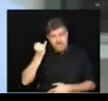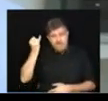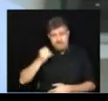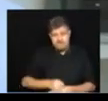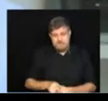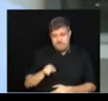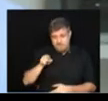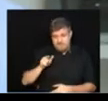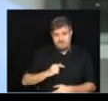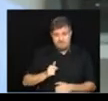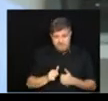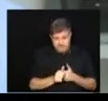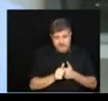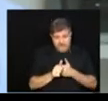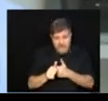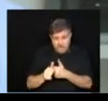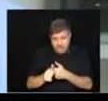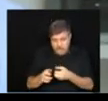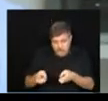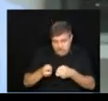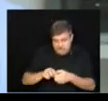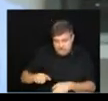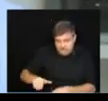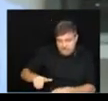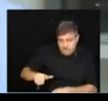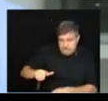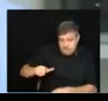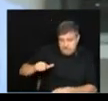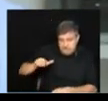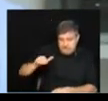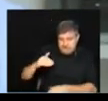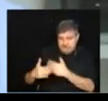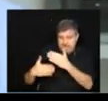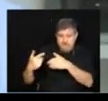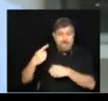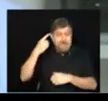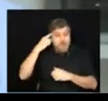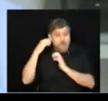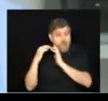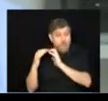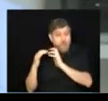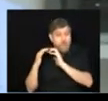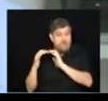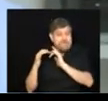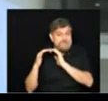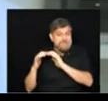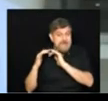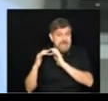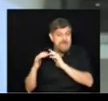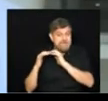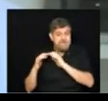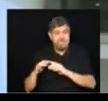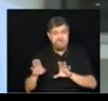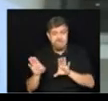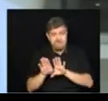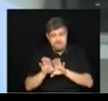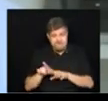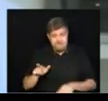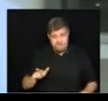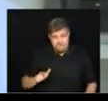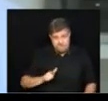referiu, acompanhar o crescimento e o desenvolvimento cognitivo dessas crianças. Então, o